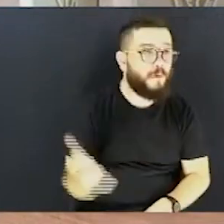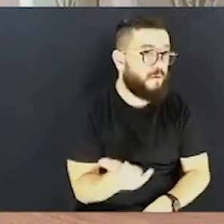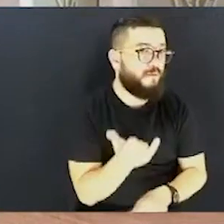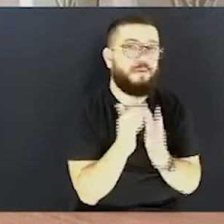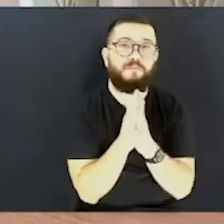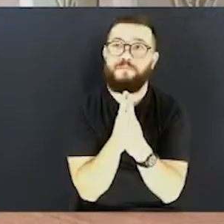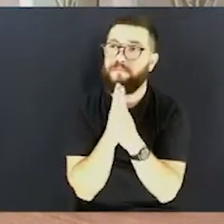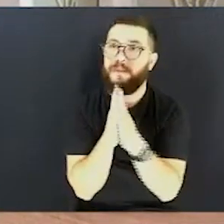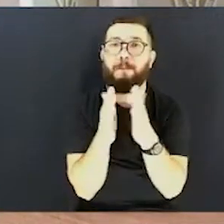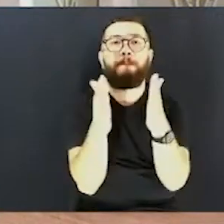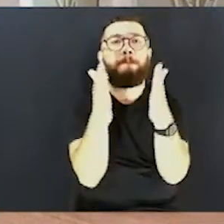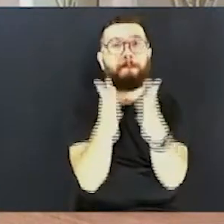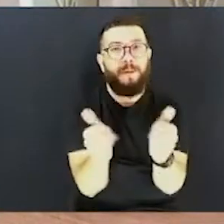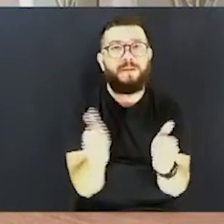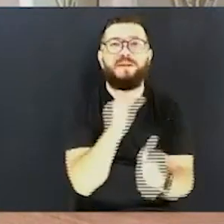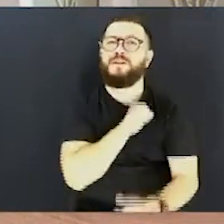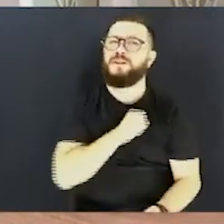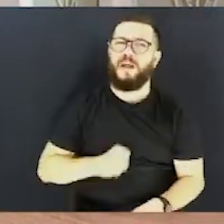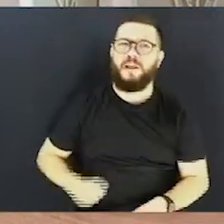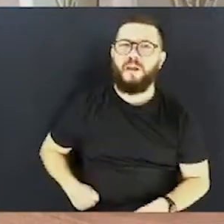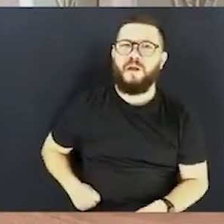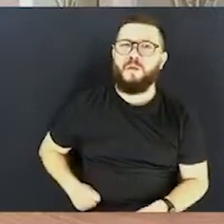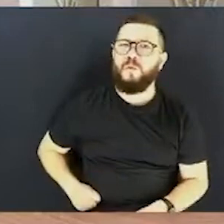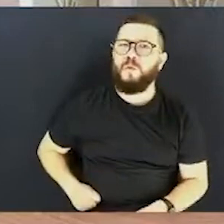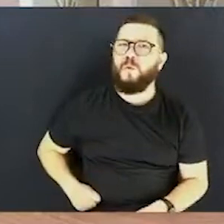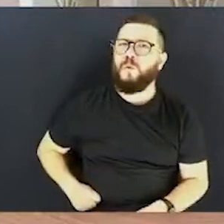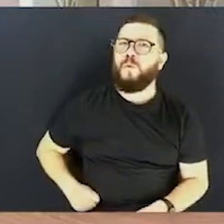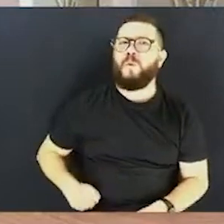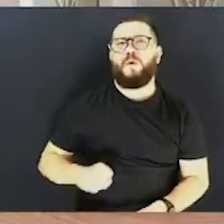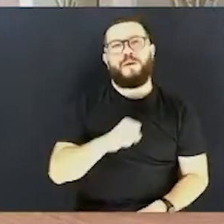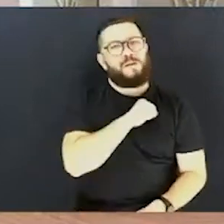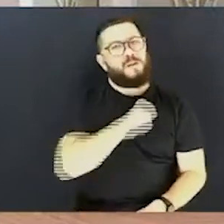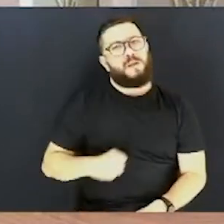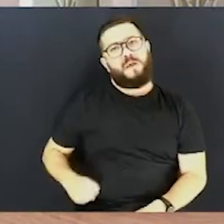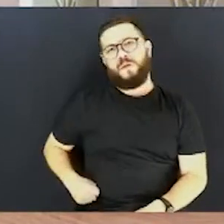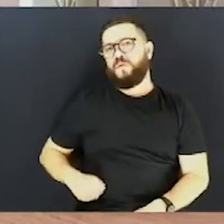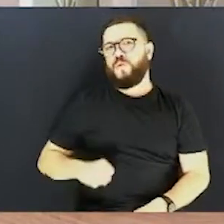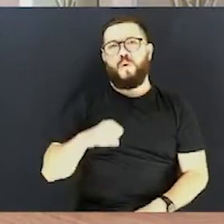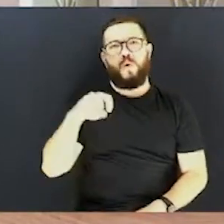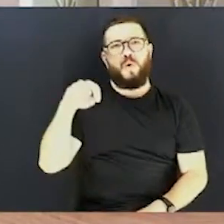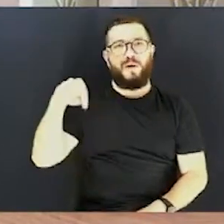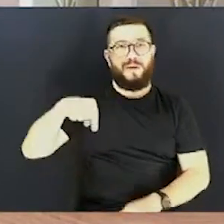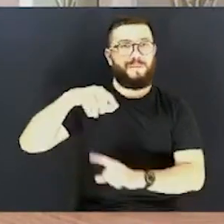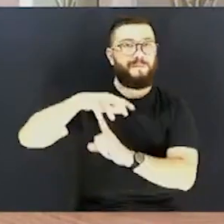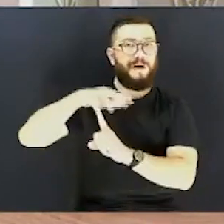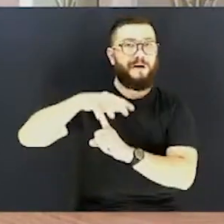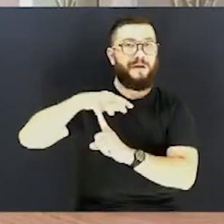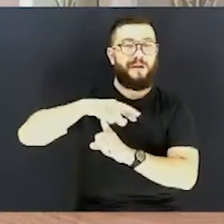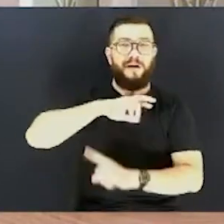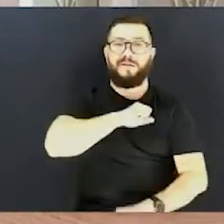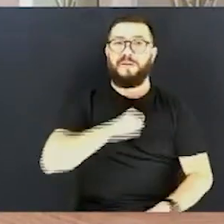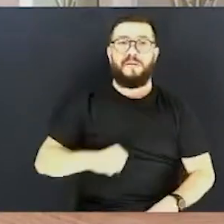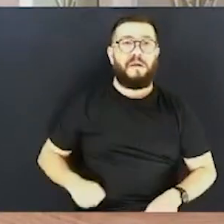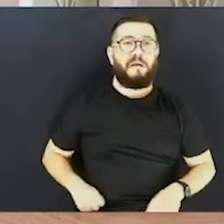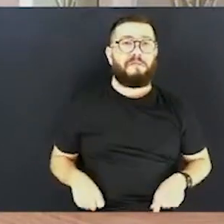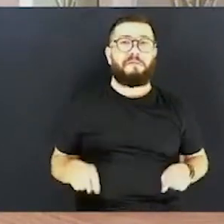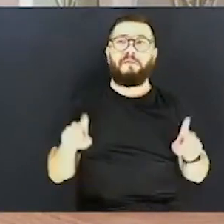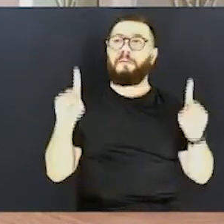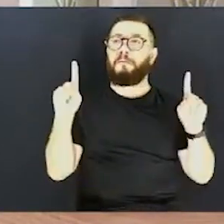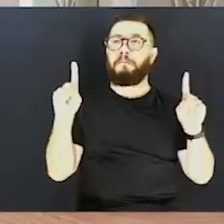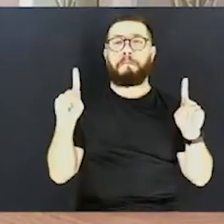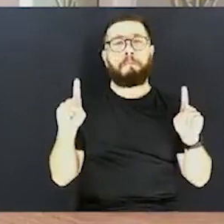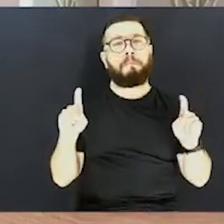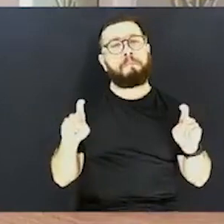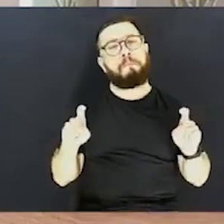nossos senadores da República. O Paraná hoje tem senadores inexpressivos, senadores